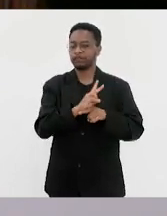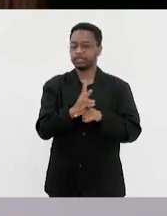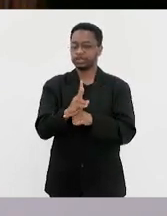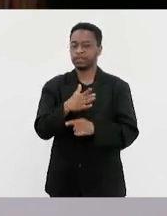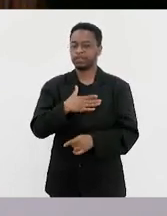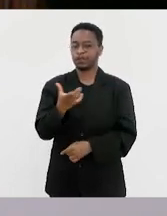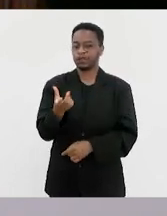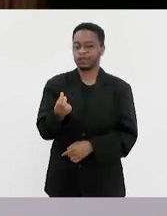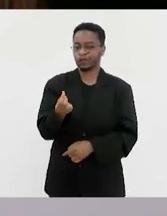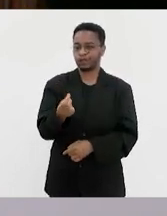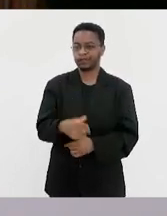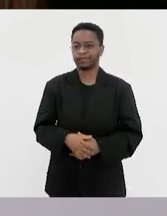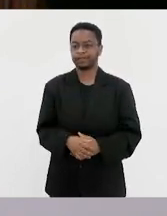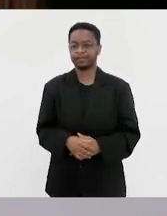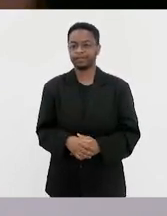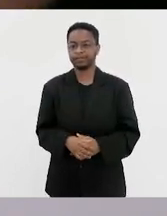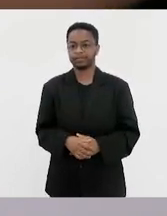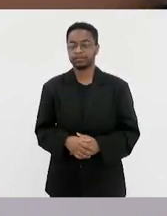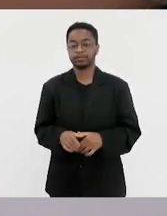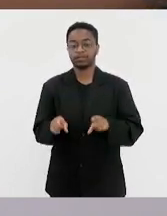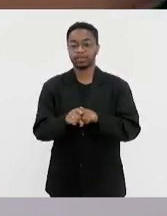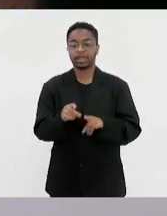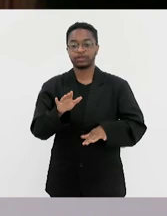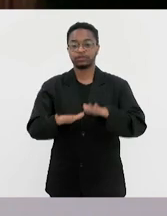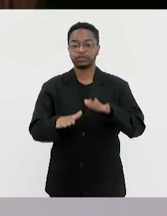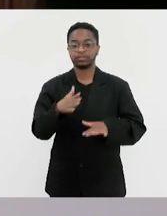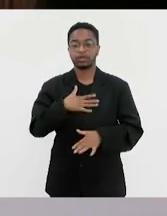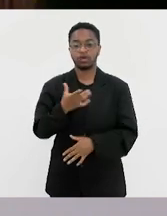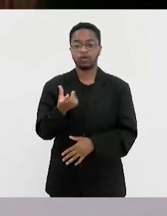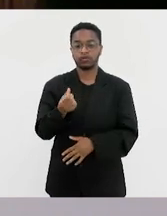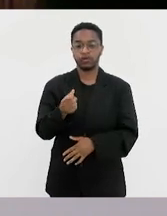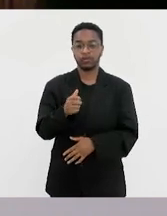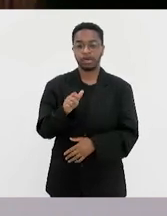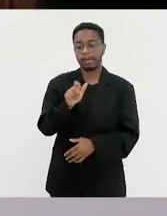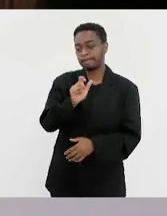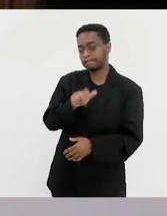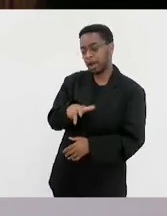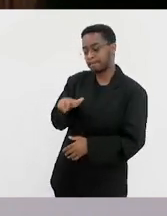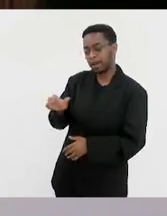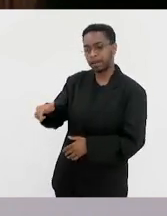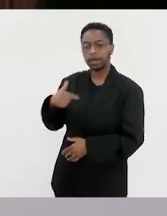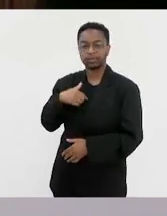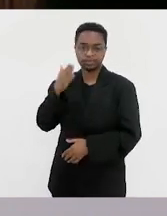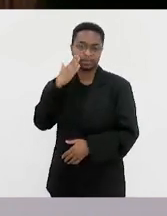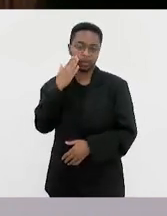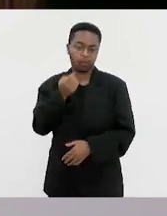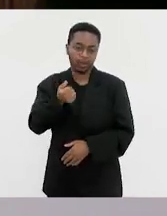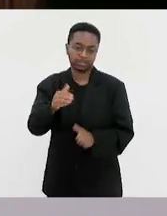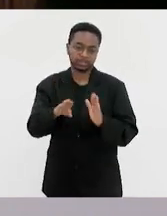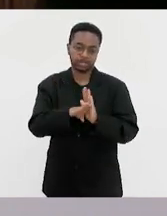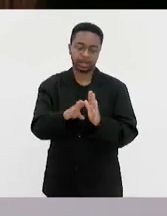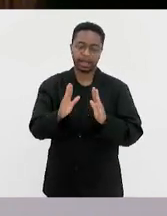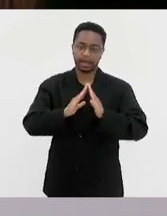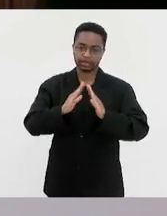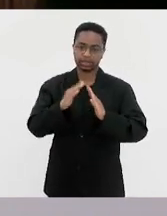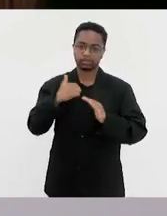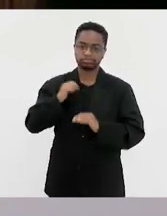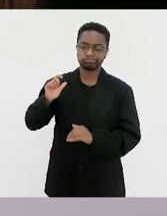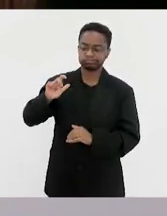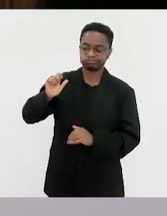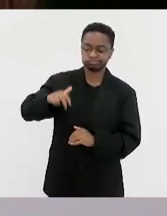ali. E quando meu avô ia atravessar a rua, eu já sabia que ele estava indo para casa. E eu descia